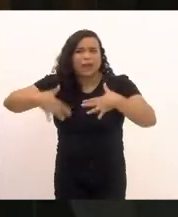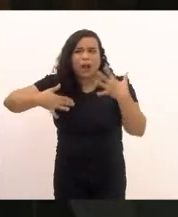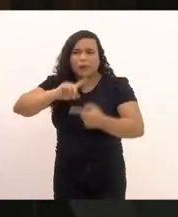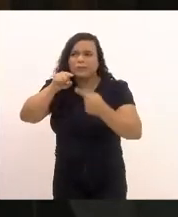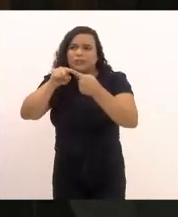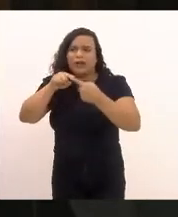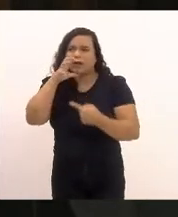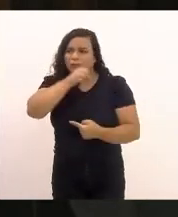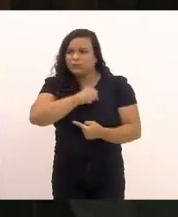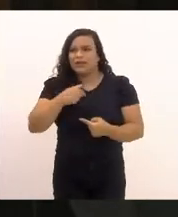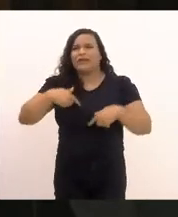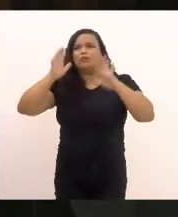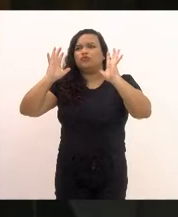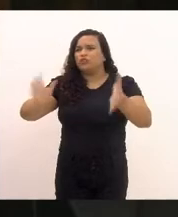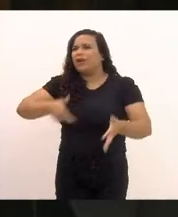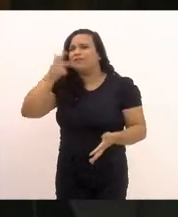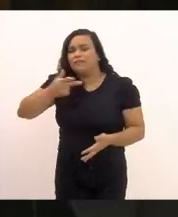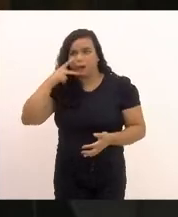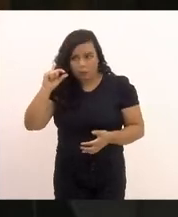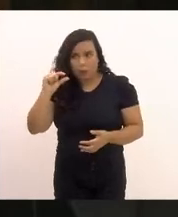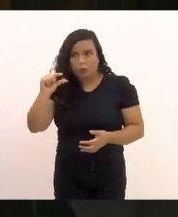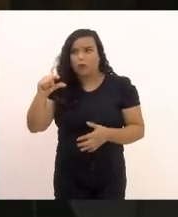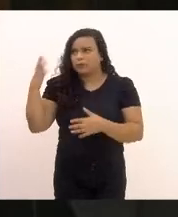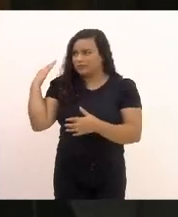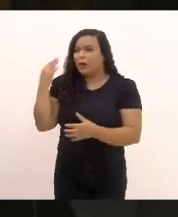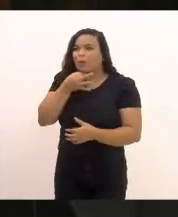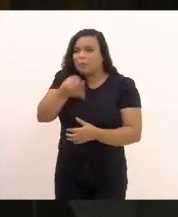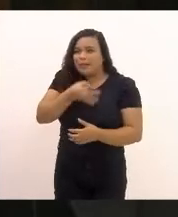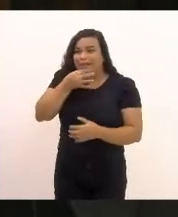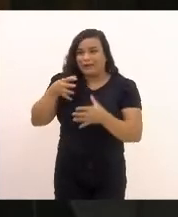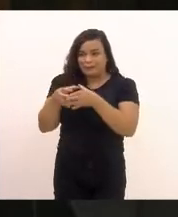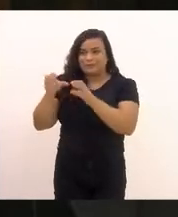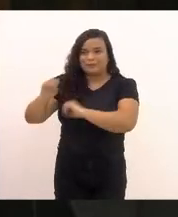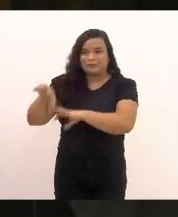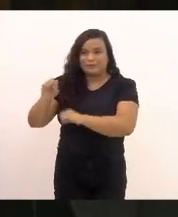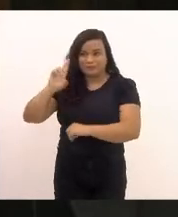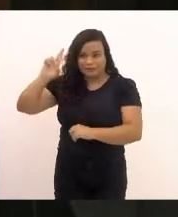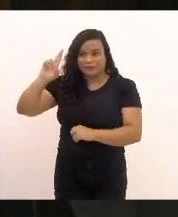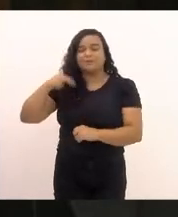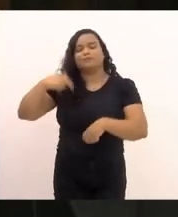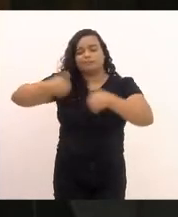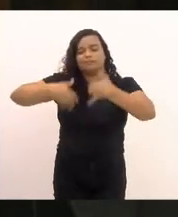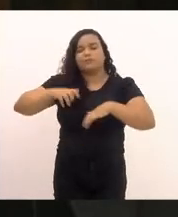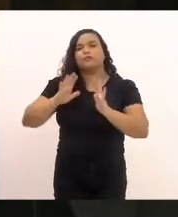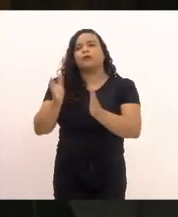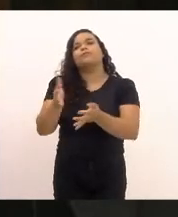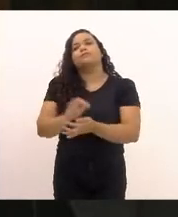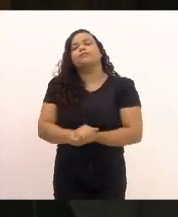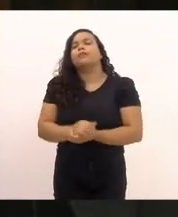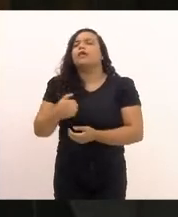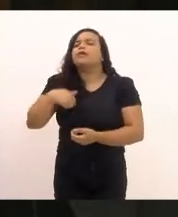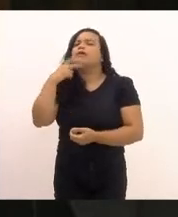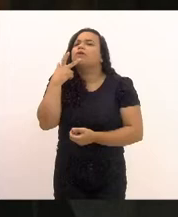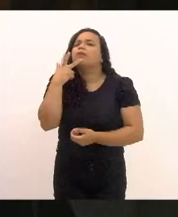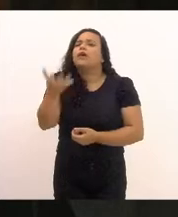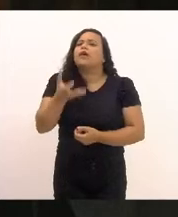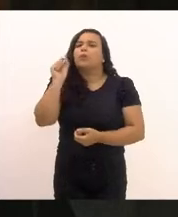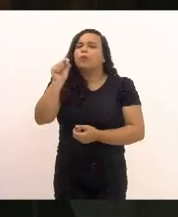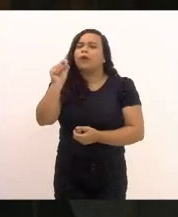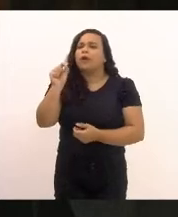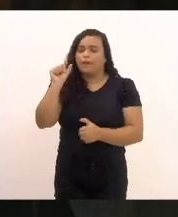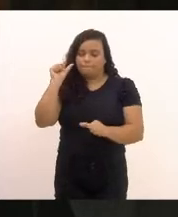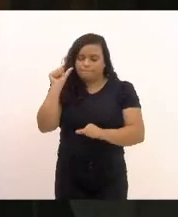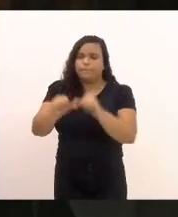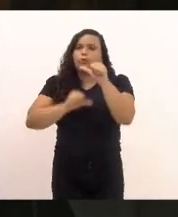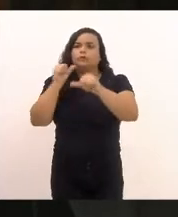um pouco na hora de dar o parecer pela Comissão de Educação. Eu quero dizer que A causa da